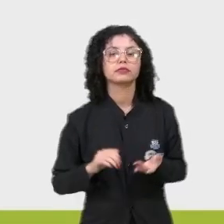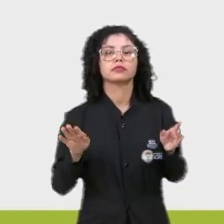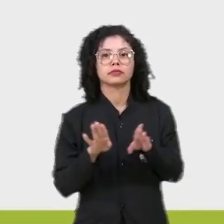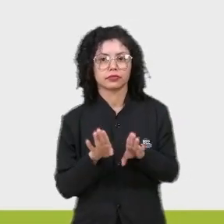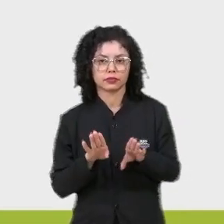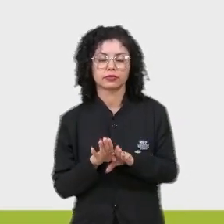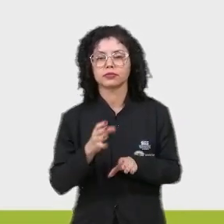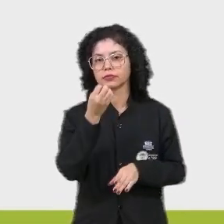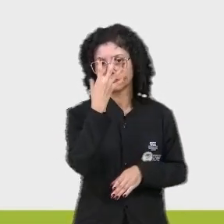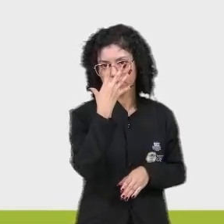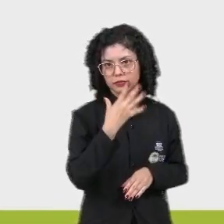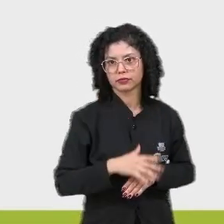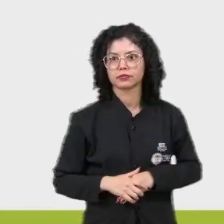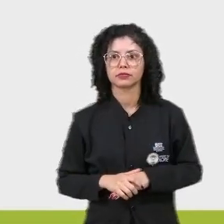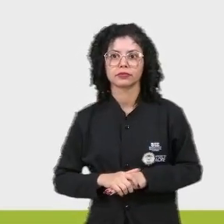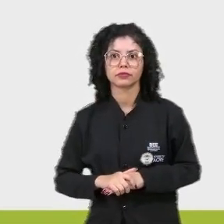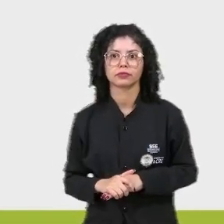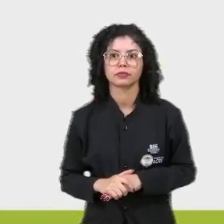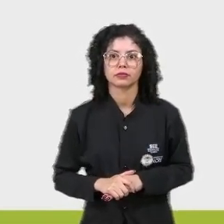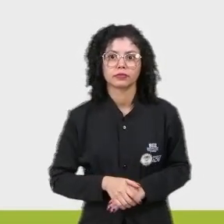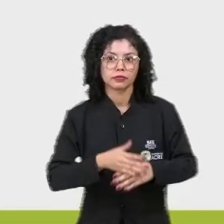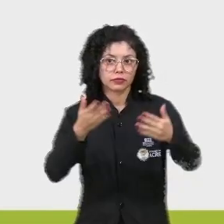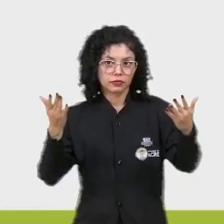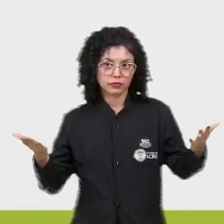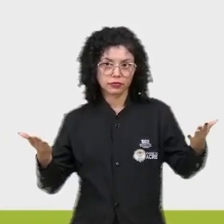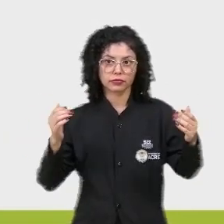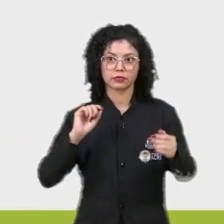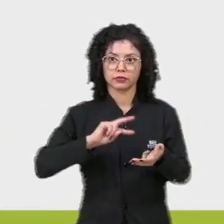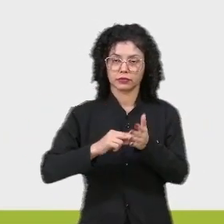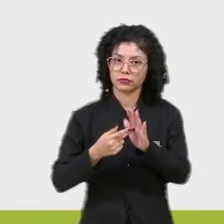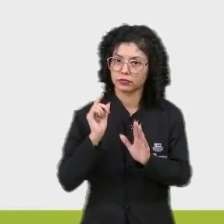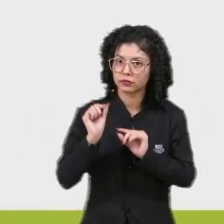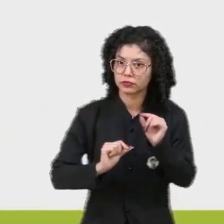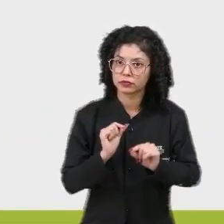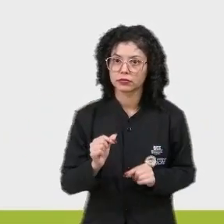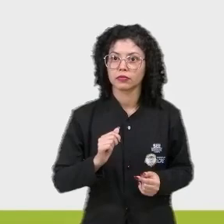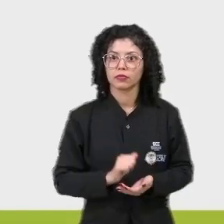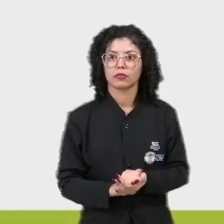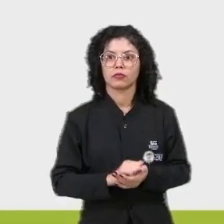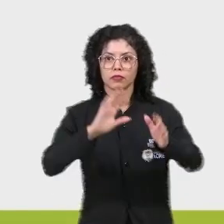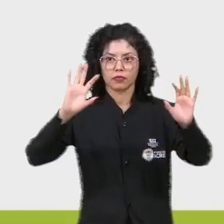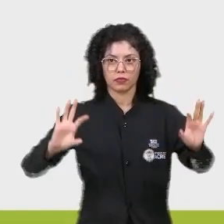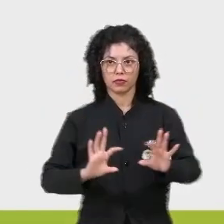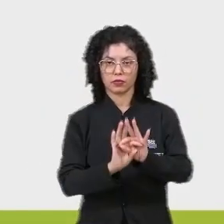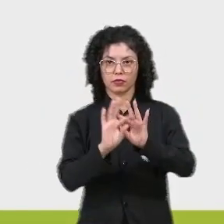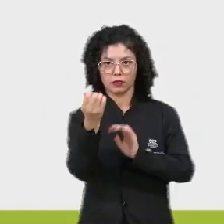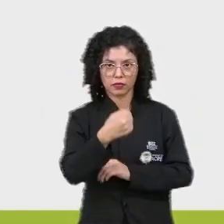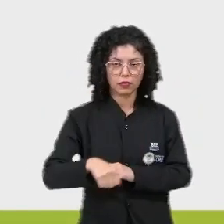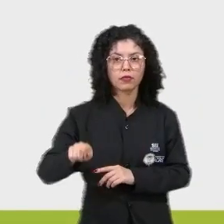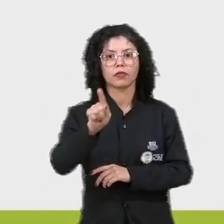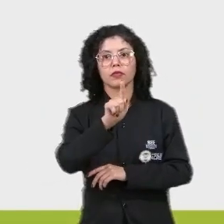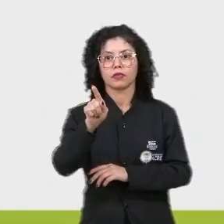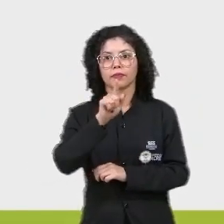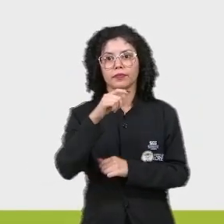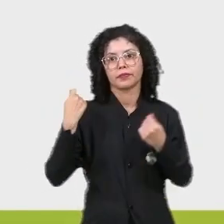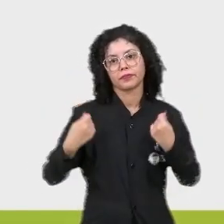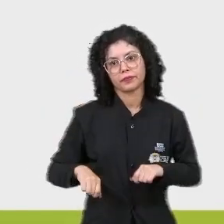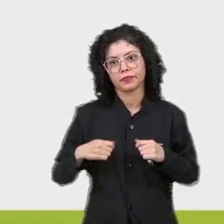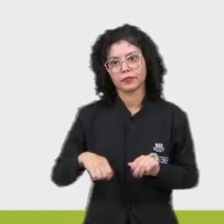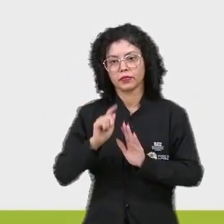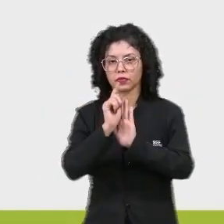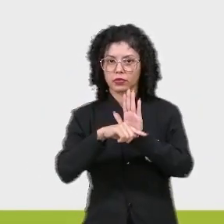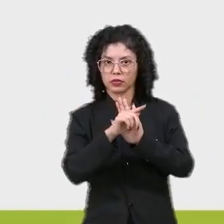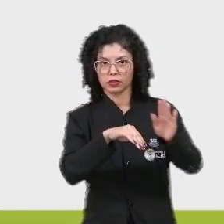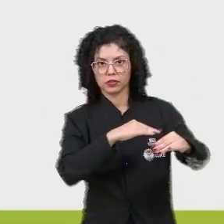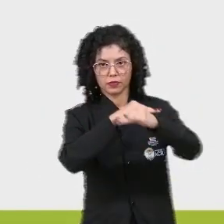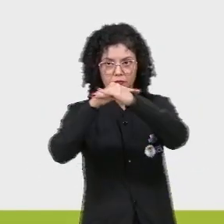e essas imagens. Isto quer dizer que a intertextualidade não